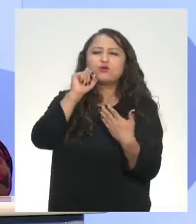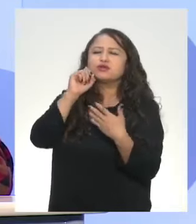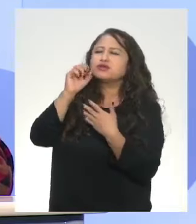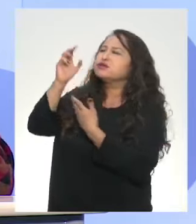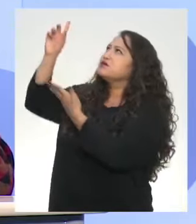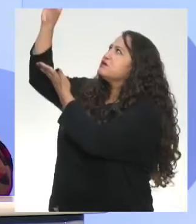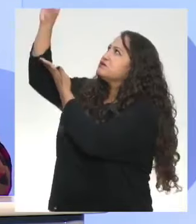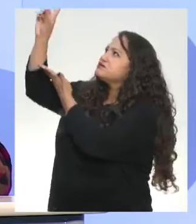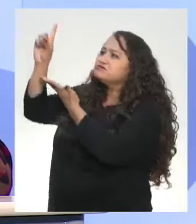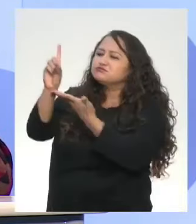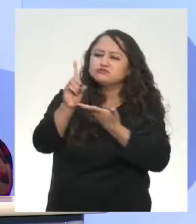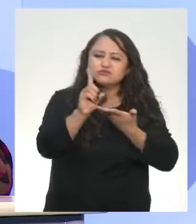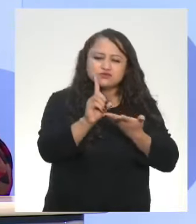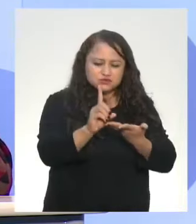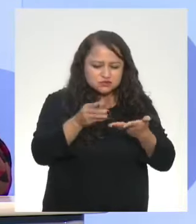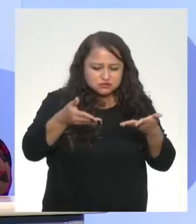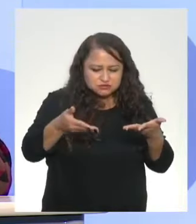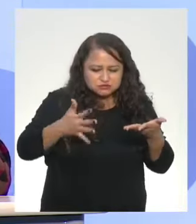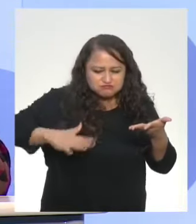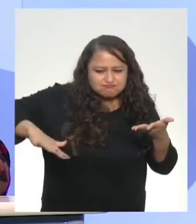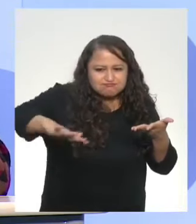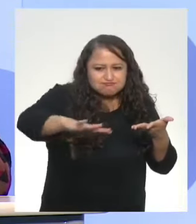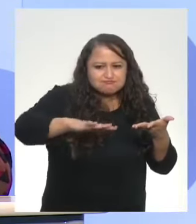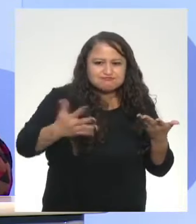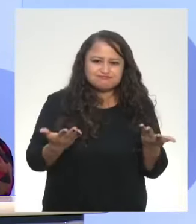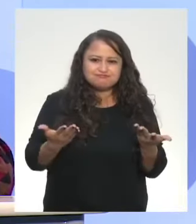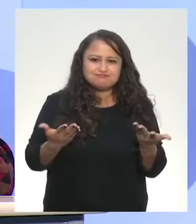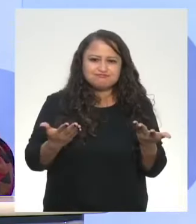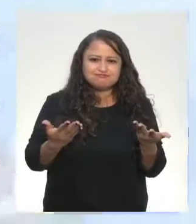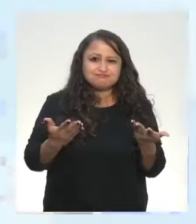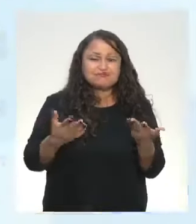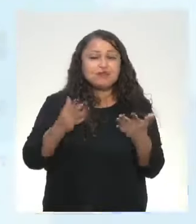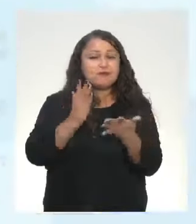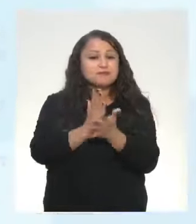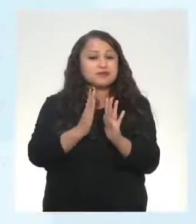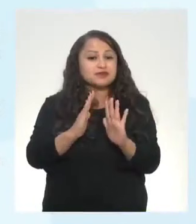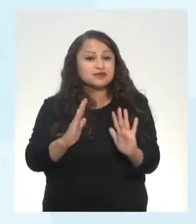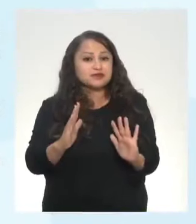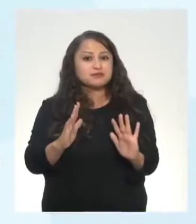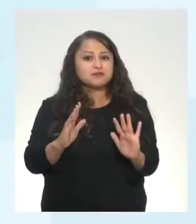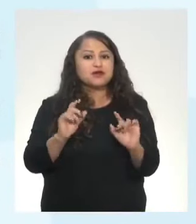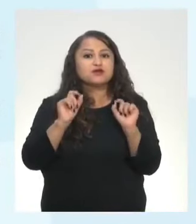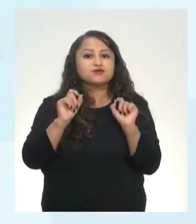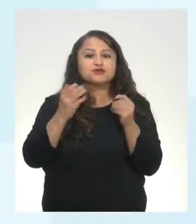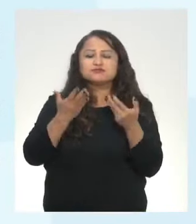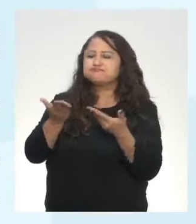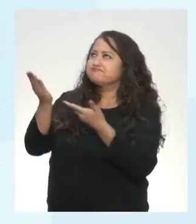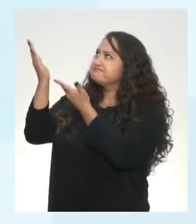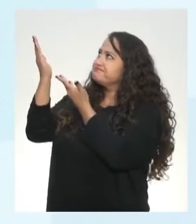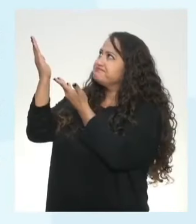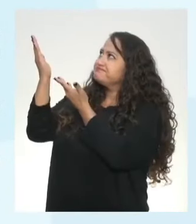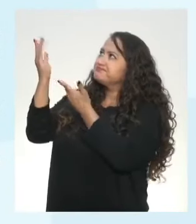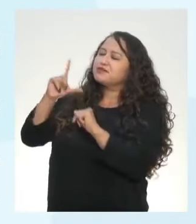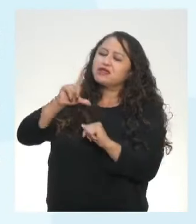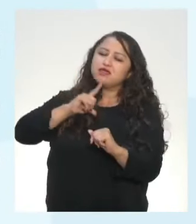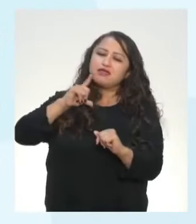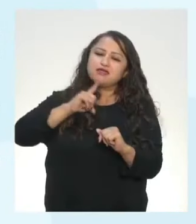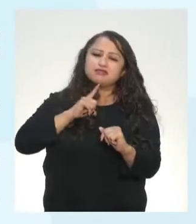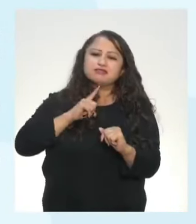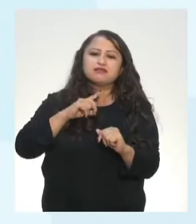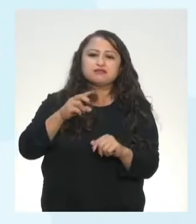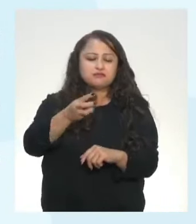se formar nesse momento. E para a gente finalizar ali a análise da nossa tela, nós vamos ter uma